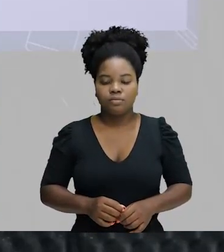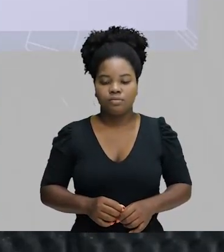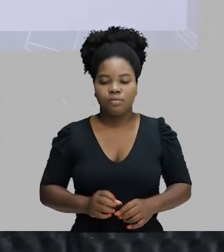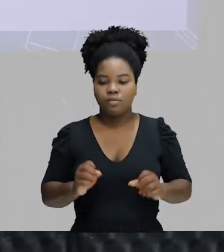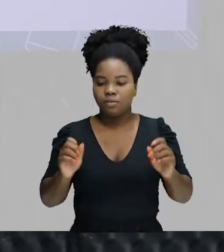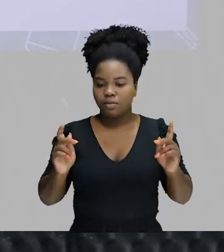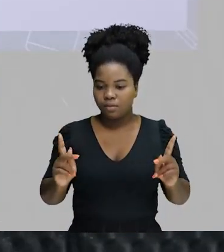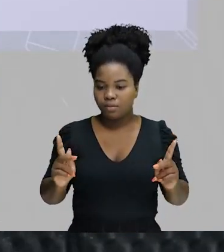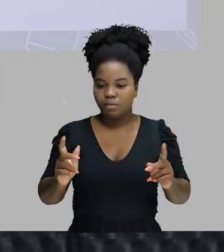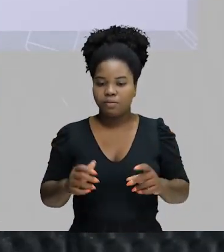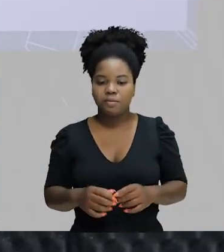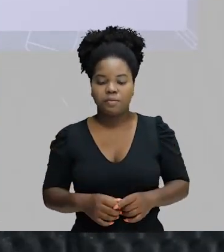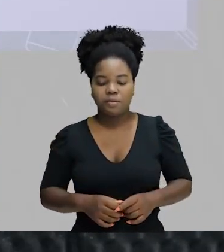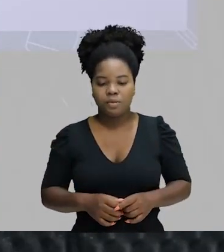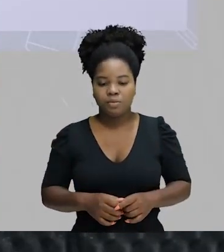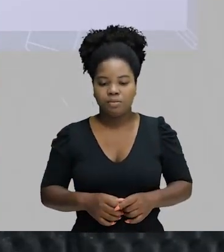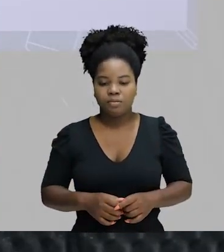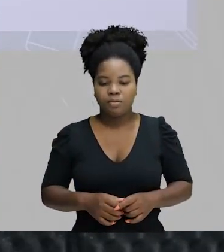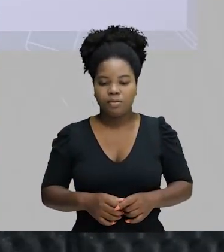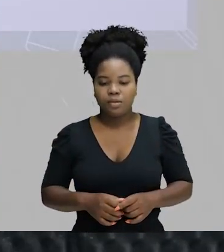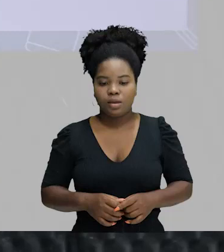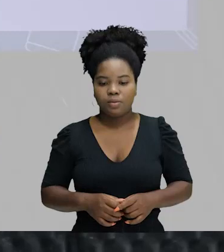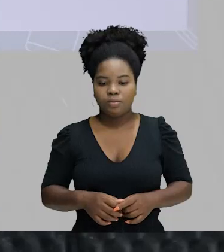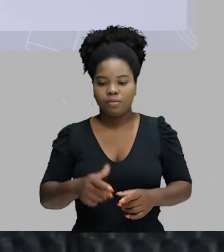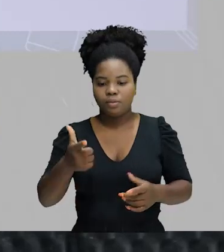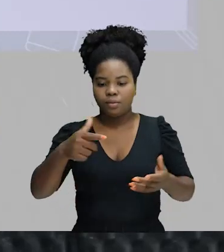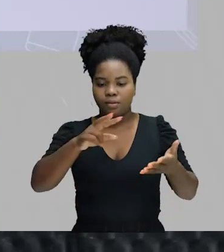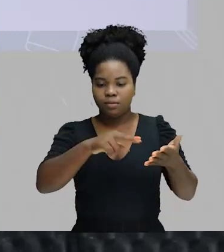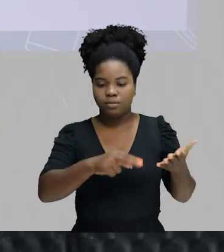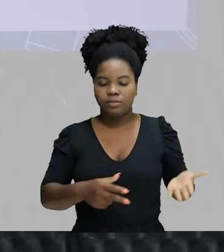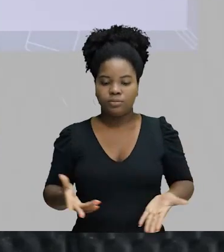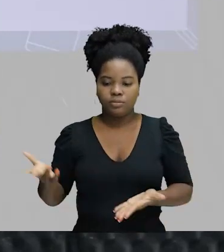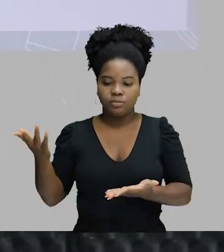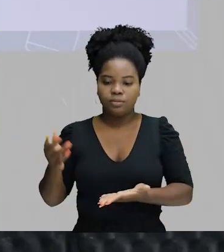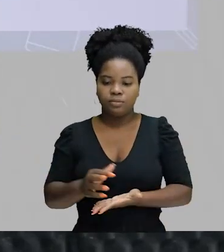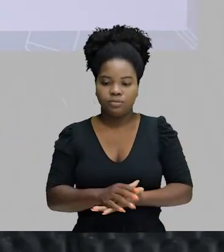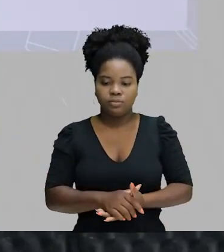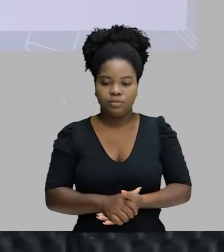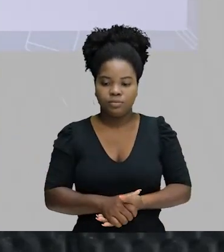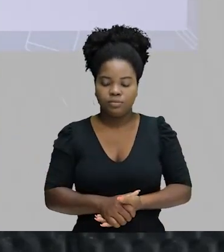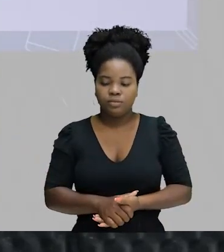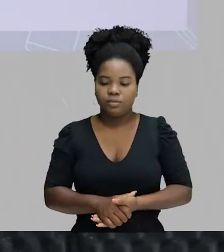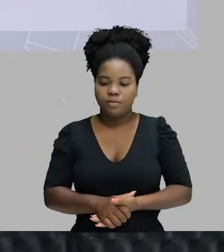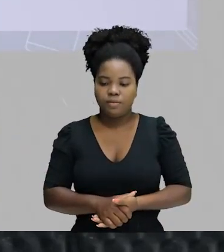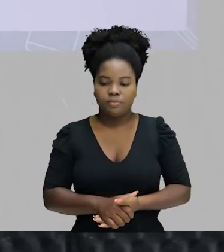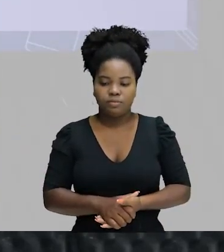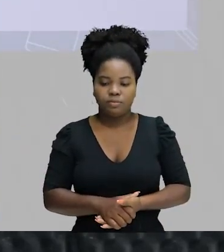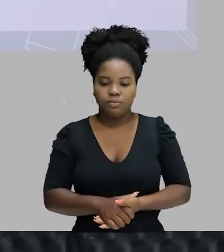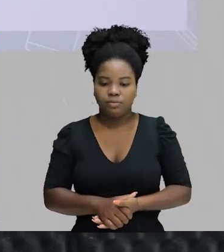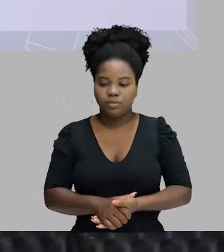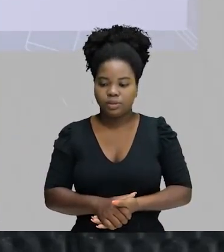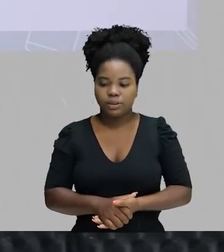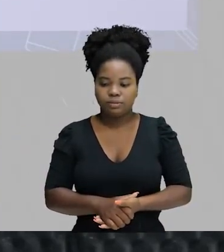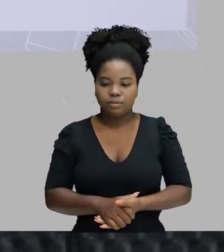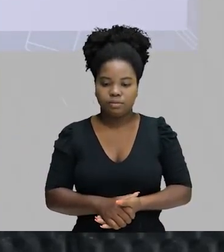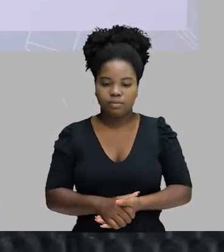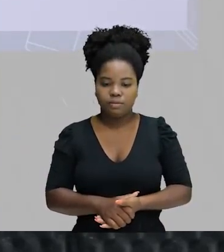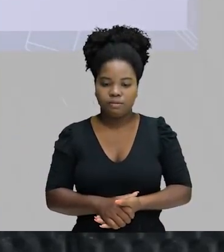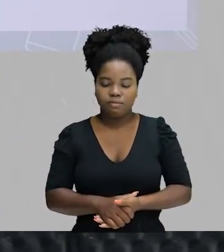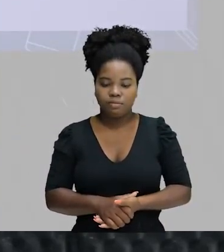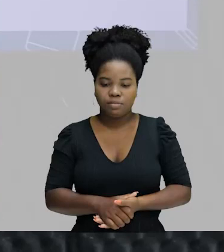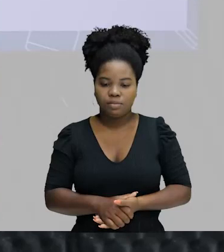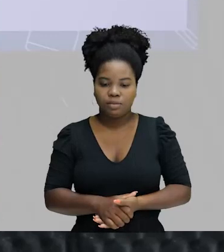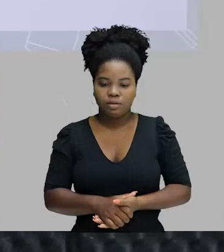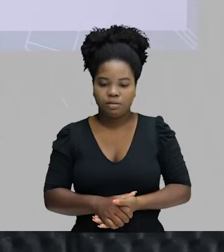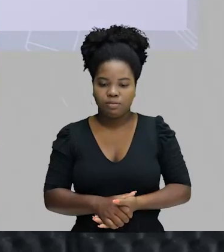polivinila, certo? O PVC possui uma vasta versatilidade de aplicação, podendo